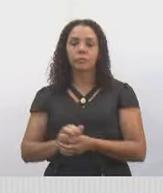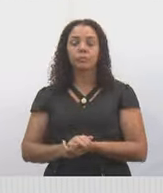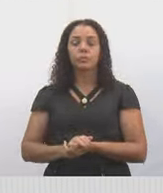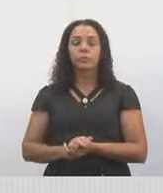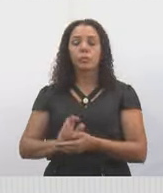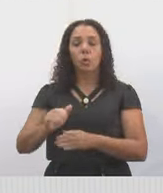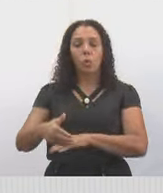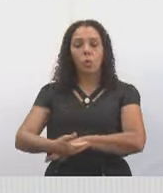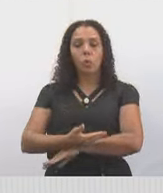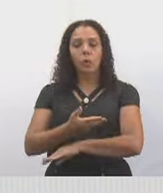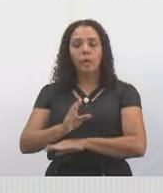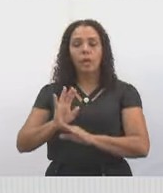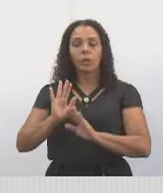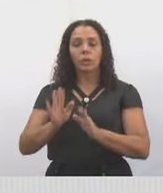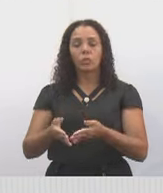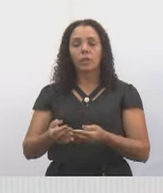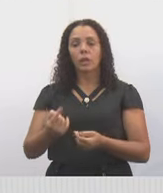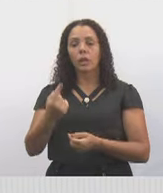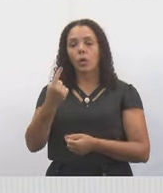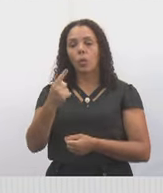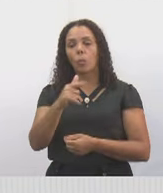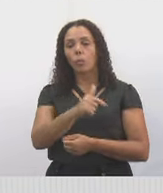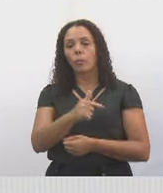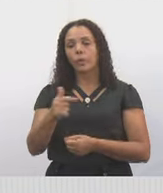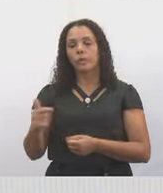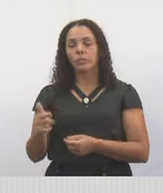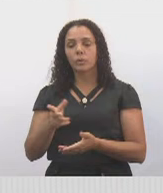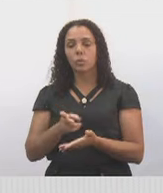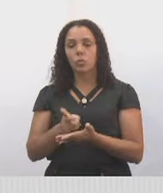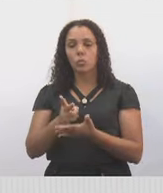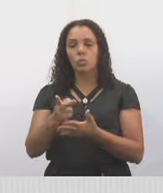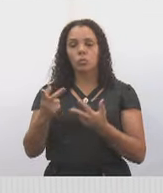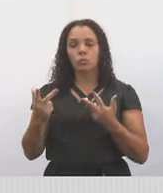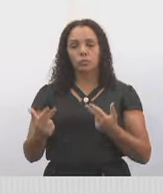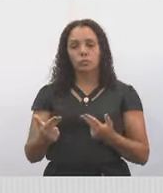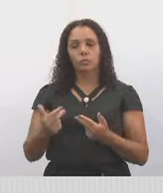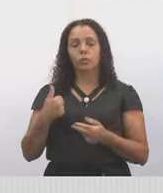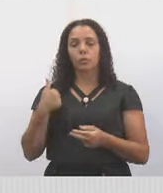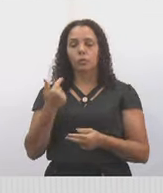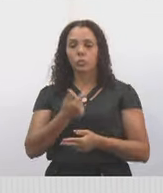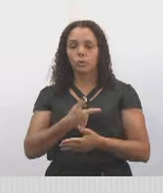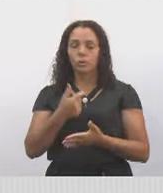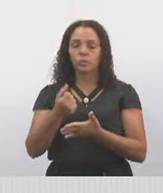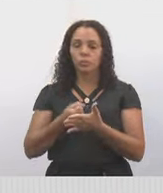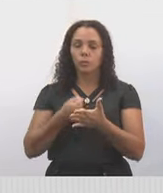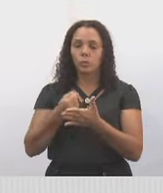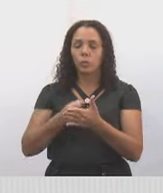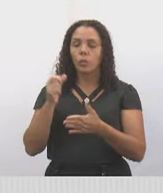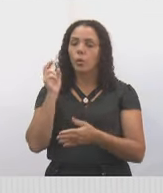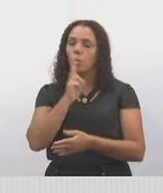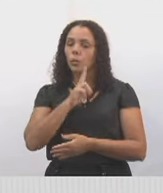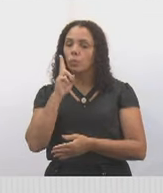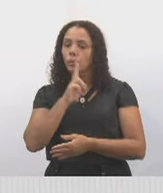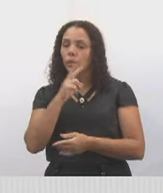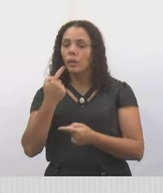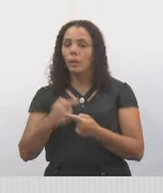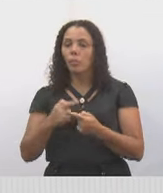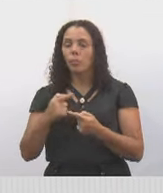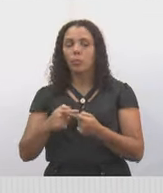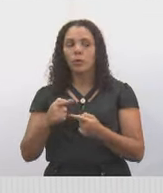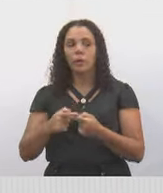semana uma semana essa situação então nós estamos cobrando urgência do sai porque faz o